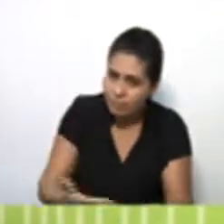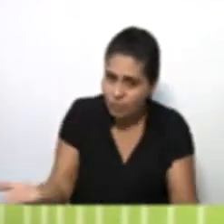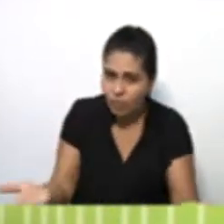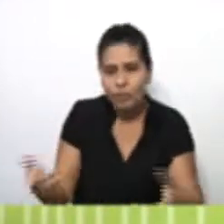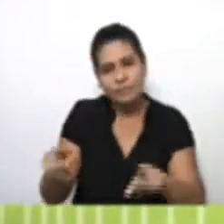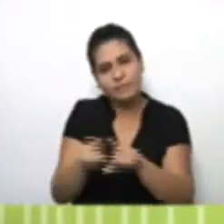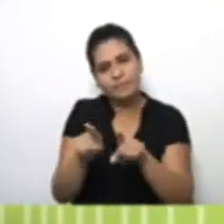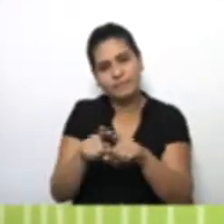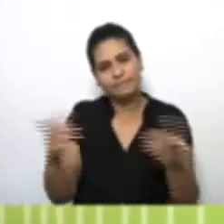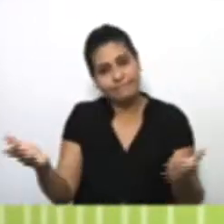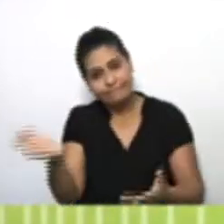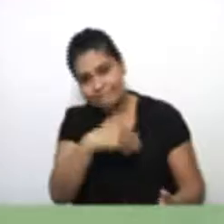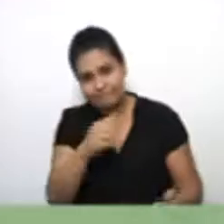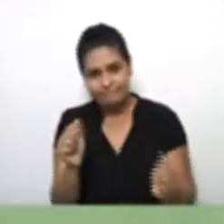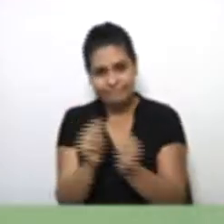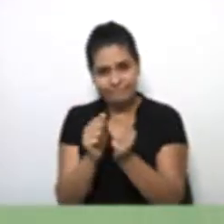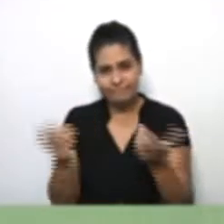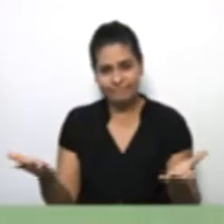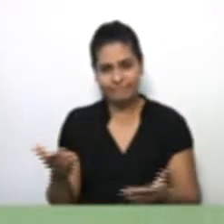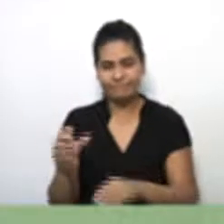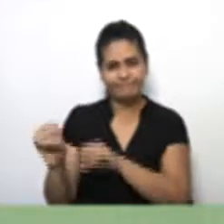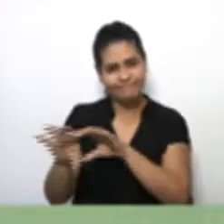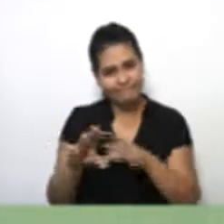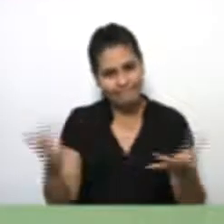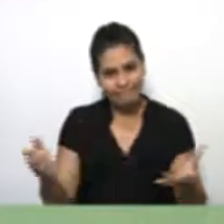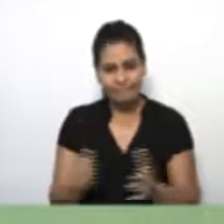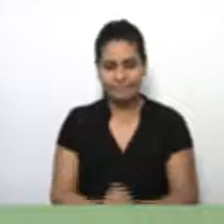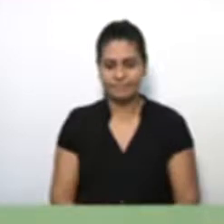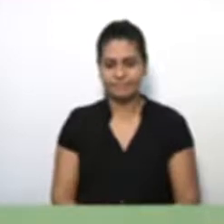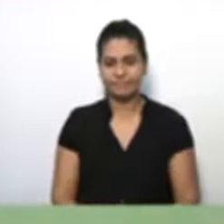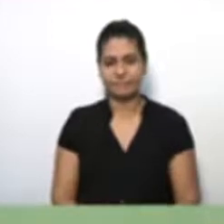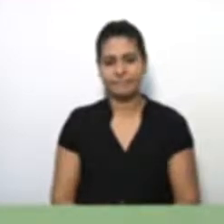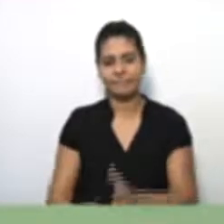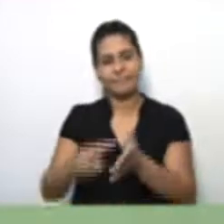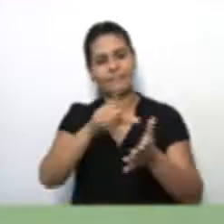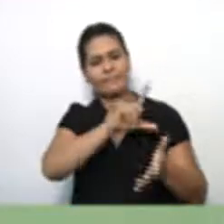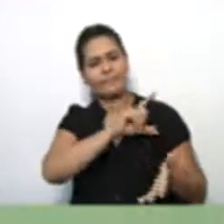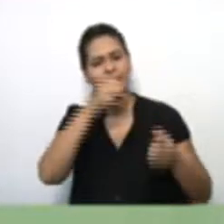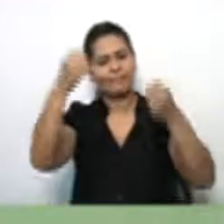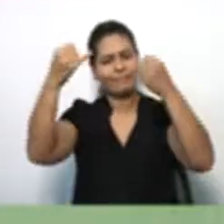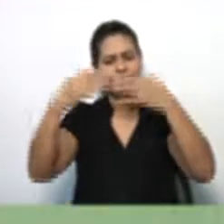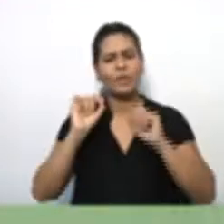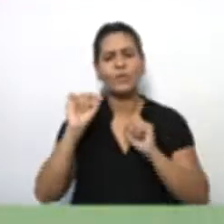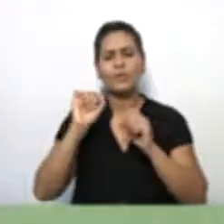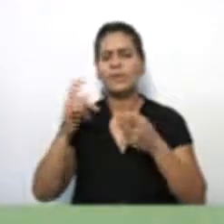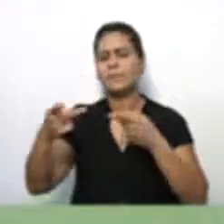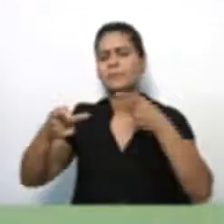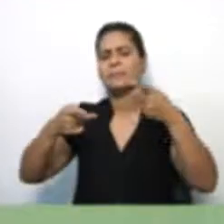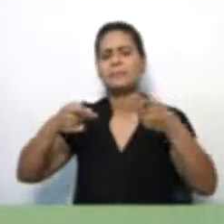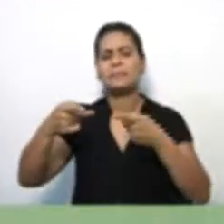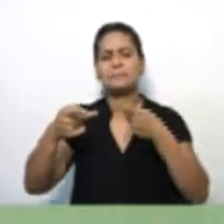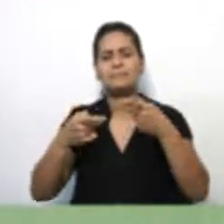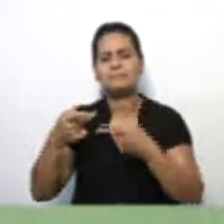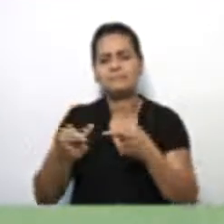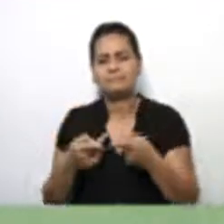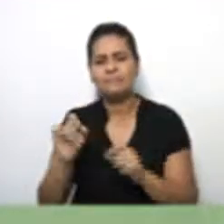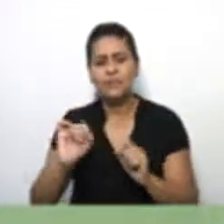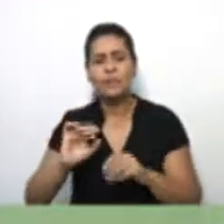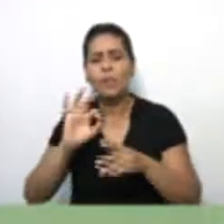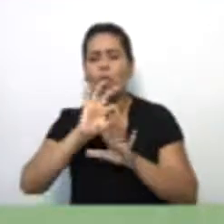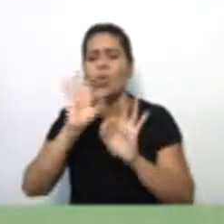estudar. Vamos para a aula então? Vamos começar então? Antes de falar, é lógico, em planejamento, né, vamos falar, é claro,